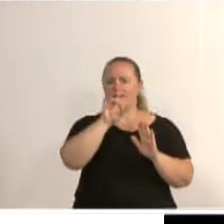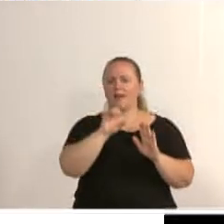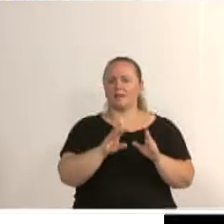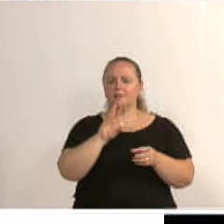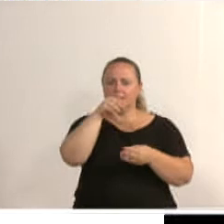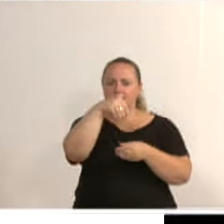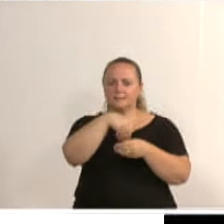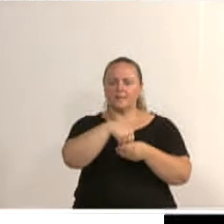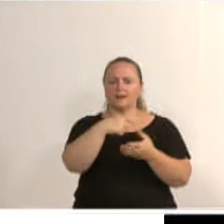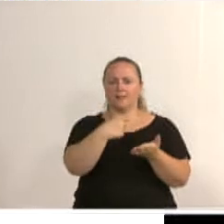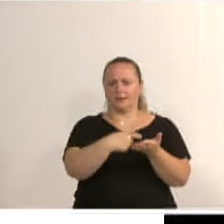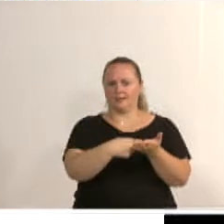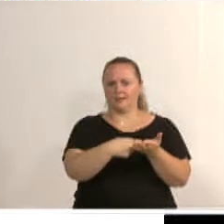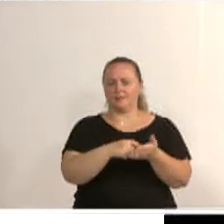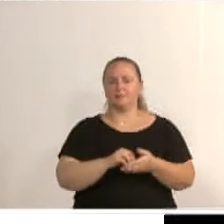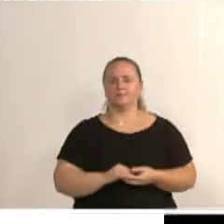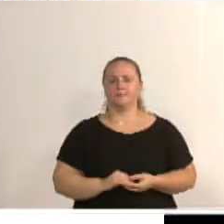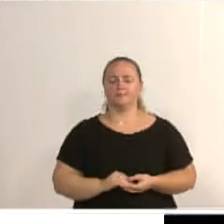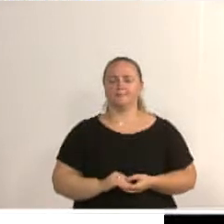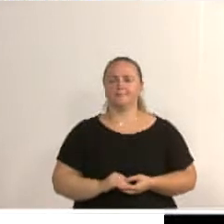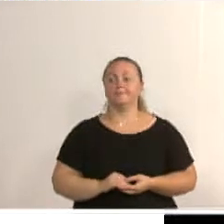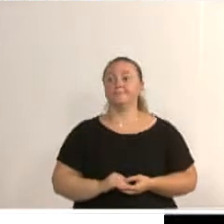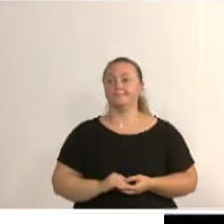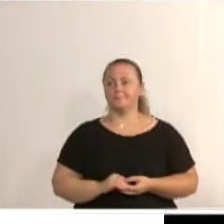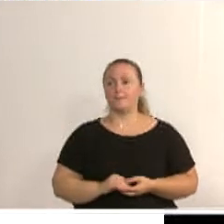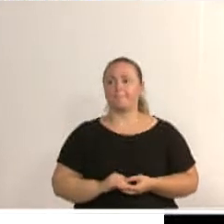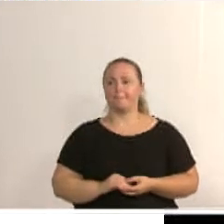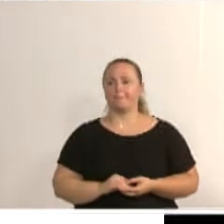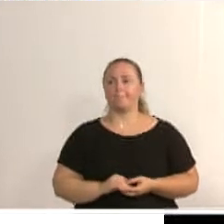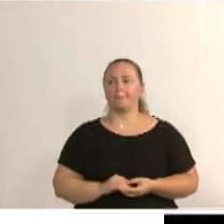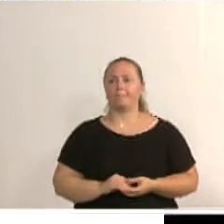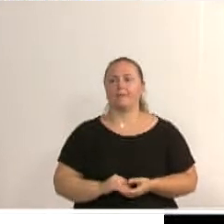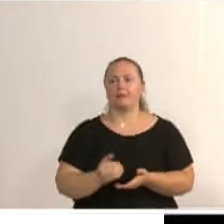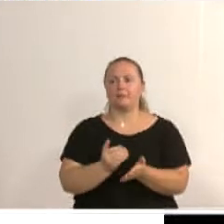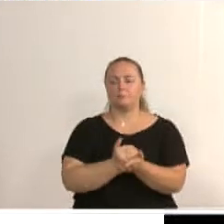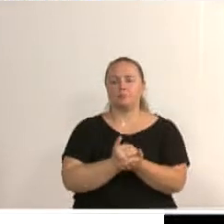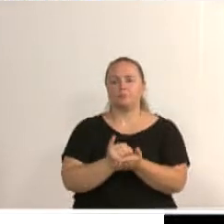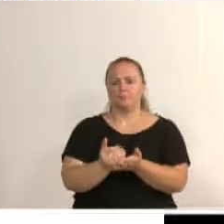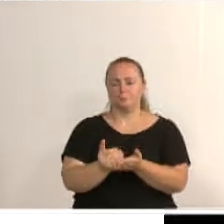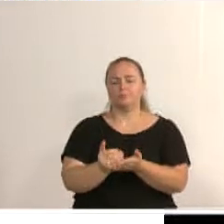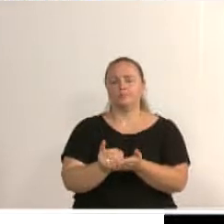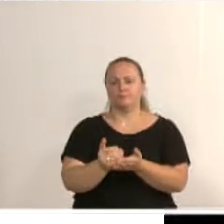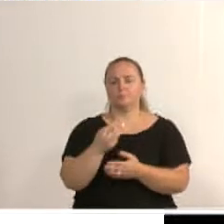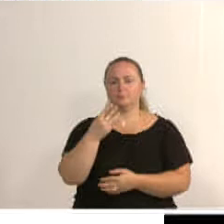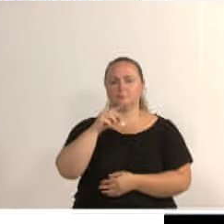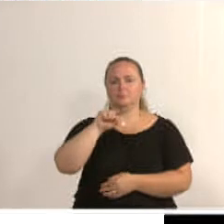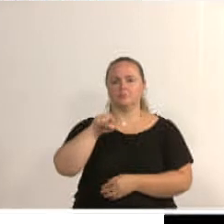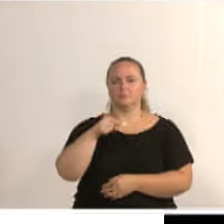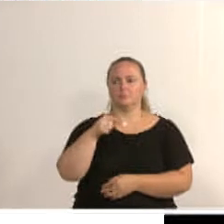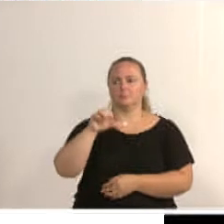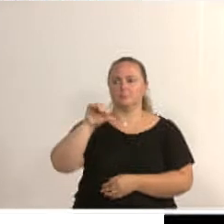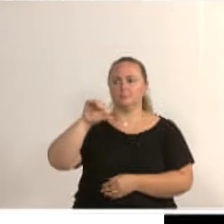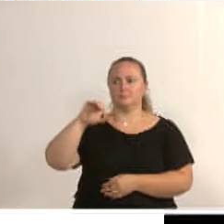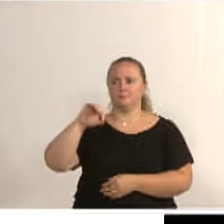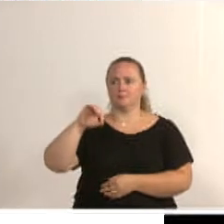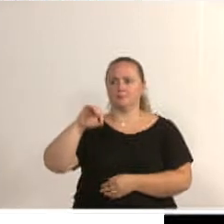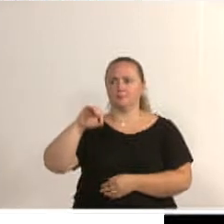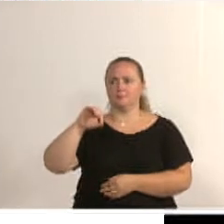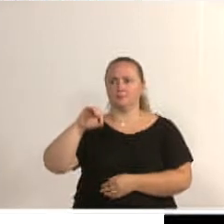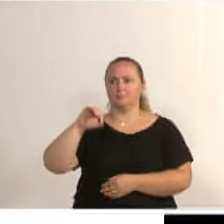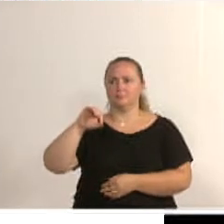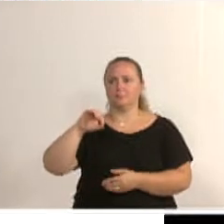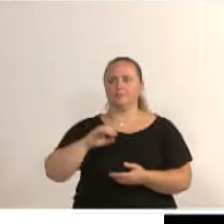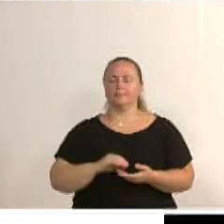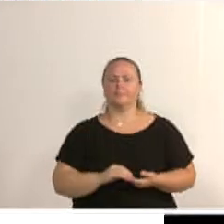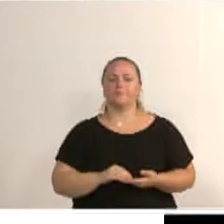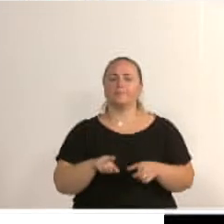tarifa. Então, essa tarifa foi a tarifa que iniciou a concessão, R$ 3,90, né? e a tarifa